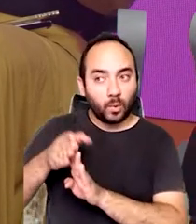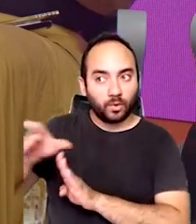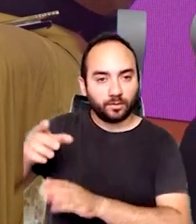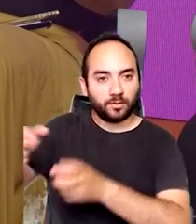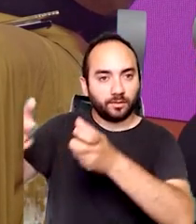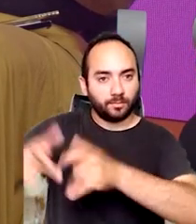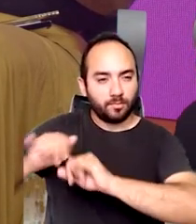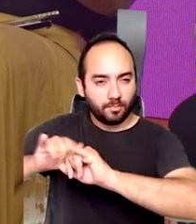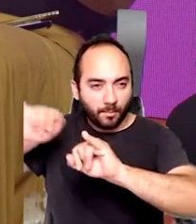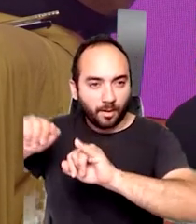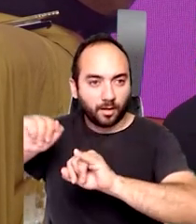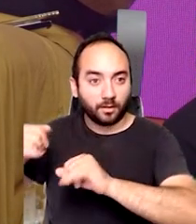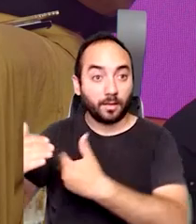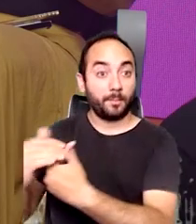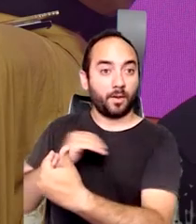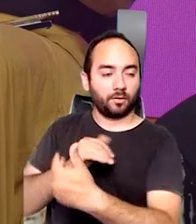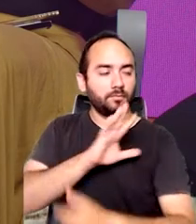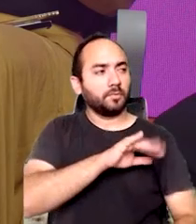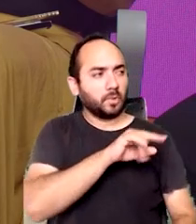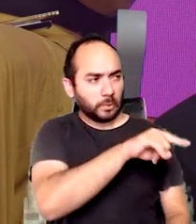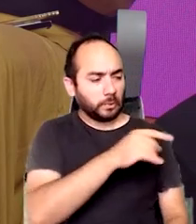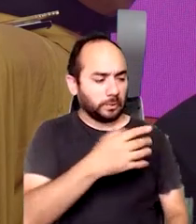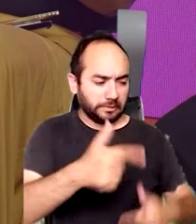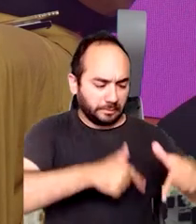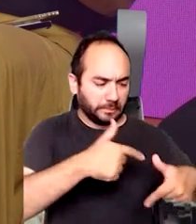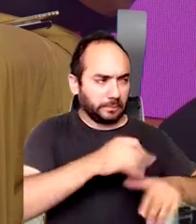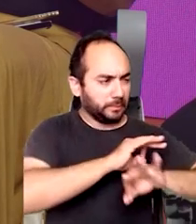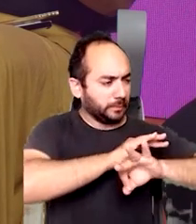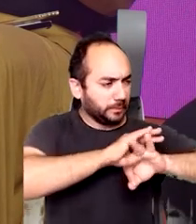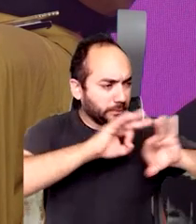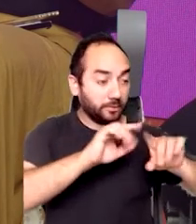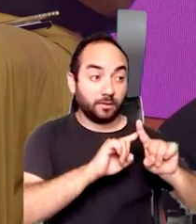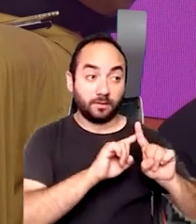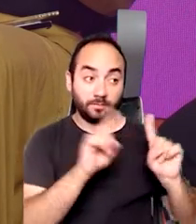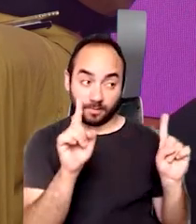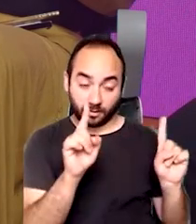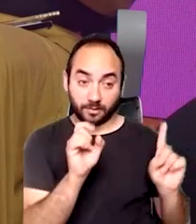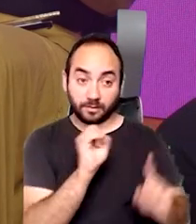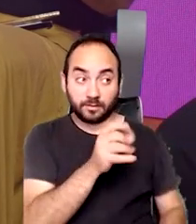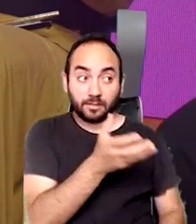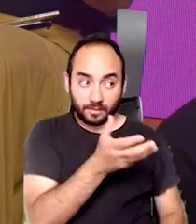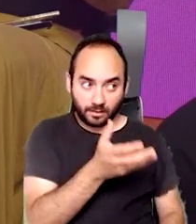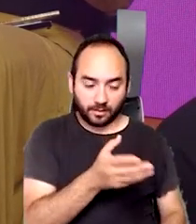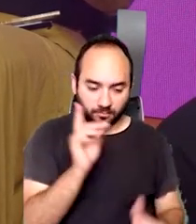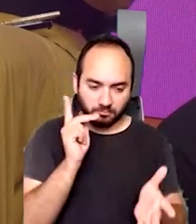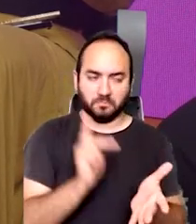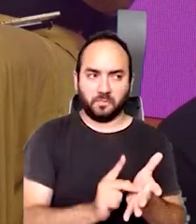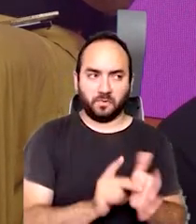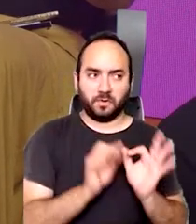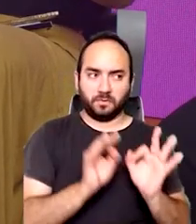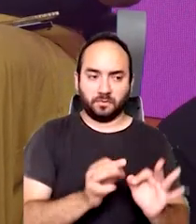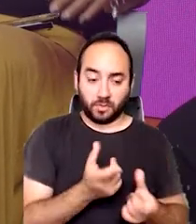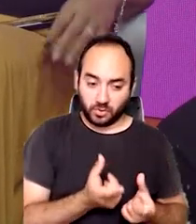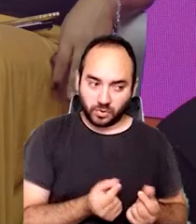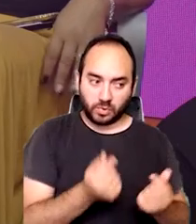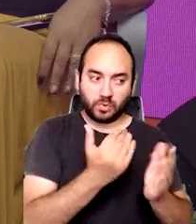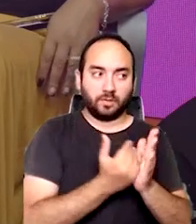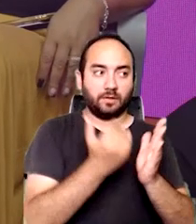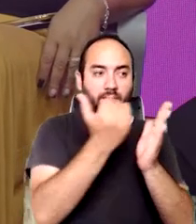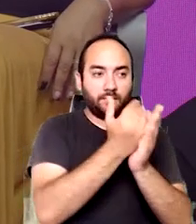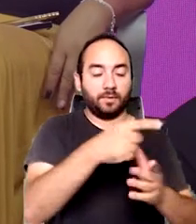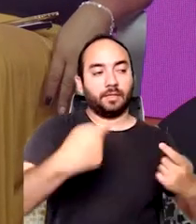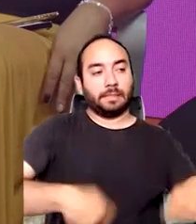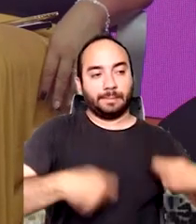marketing do sebrai falou assim Carol eh seu trabalho é maravilhoso mas se você quer de fato tentar ganhar